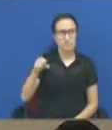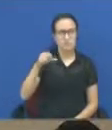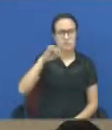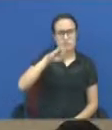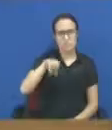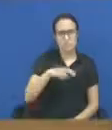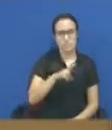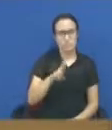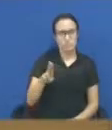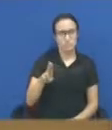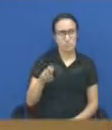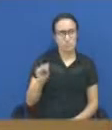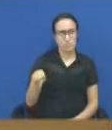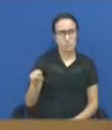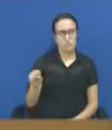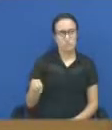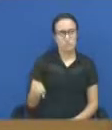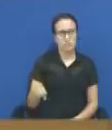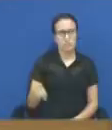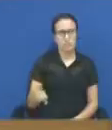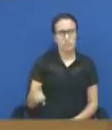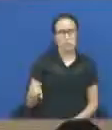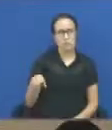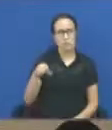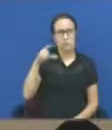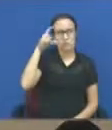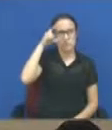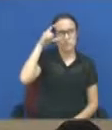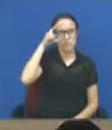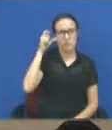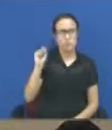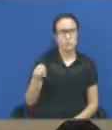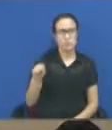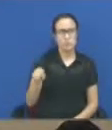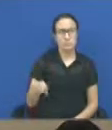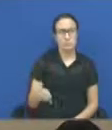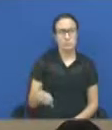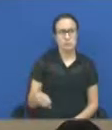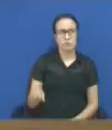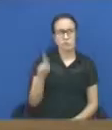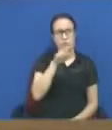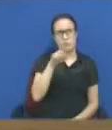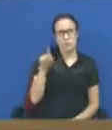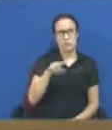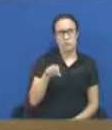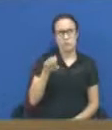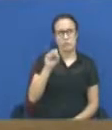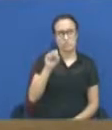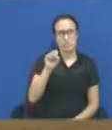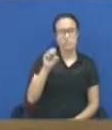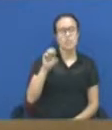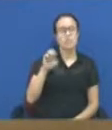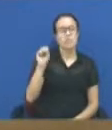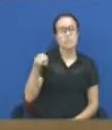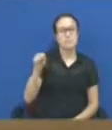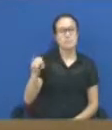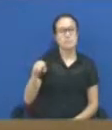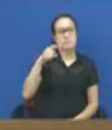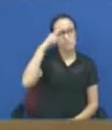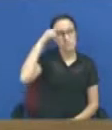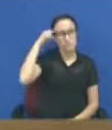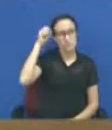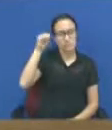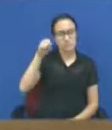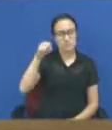Eduardo. 5 justificativa. José Faride. Sim. José Roberto. Sim. Dr. Júlio. Sim.